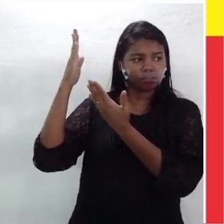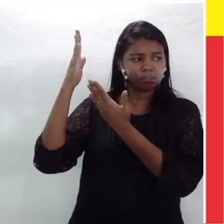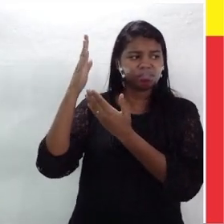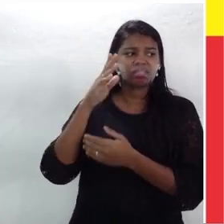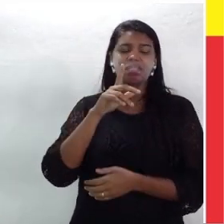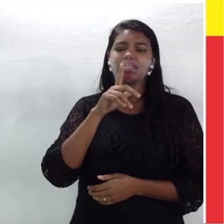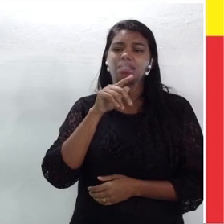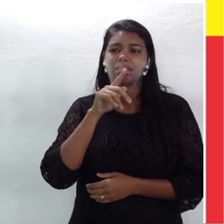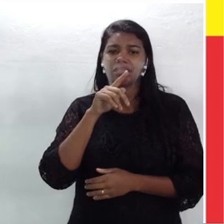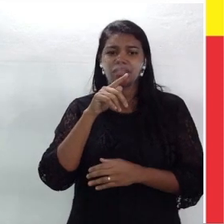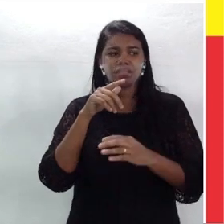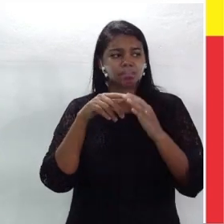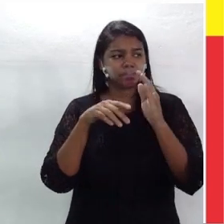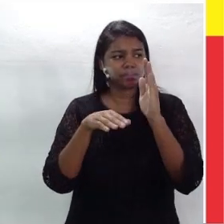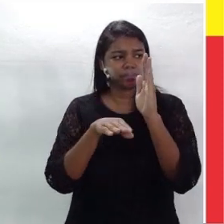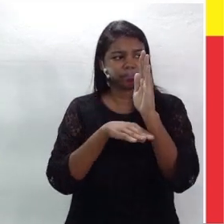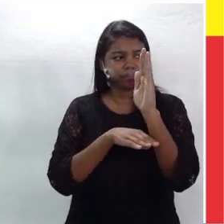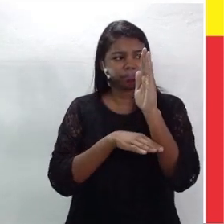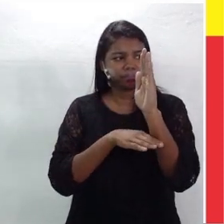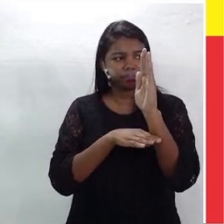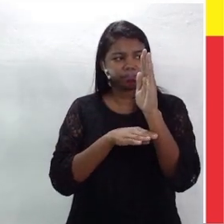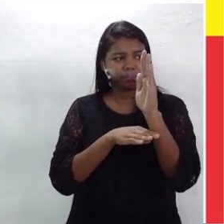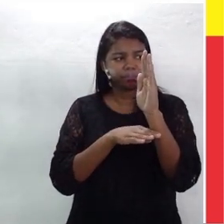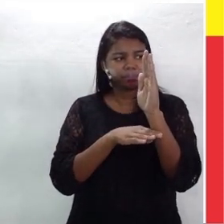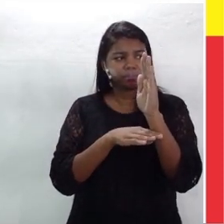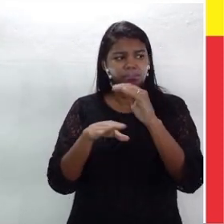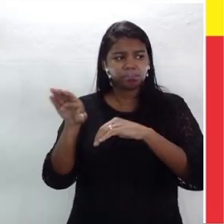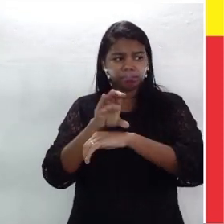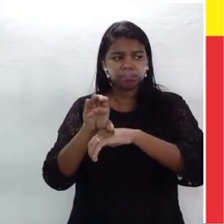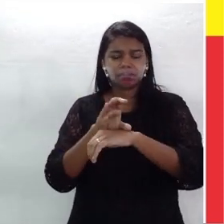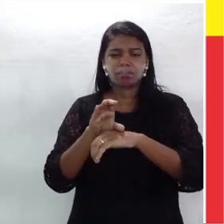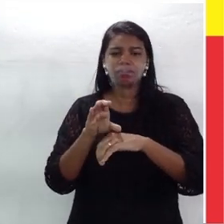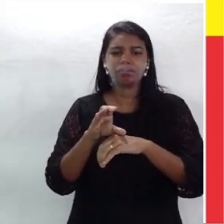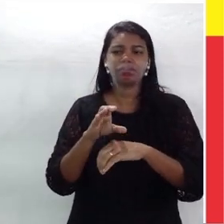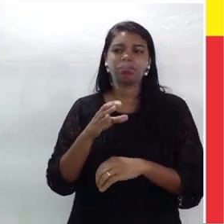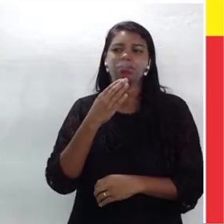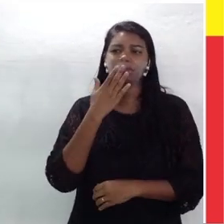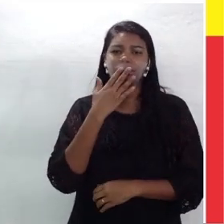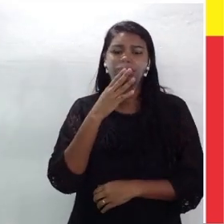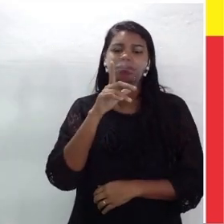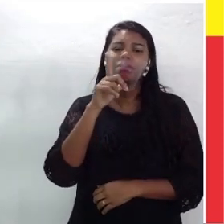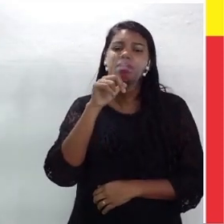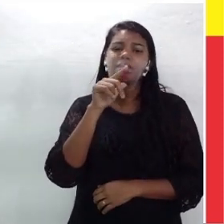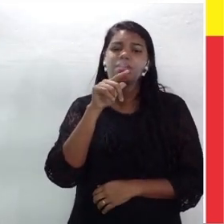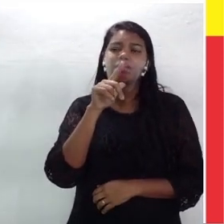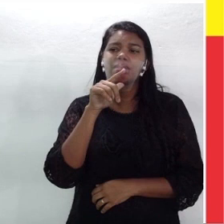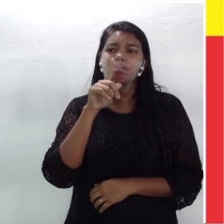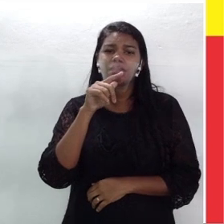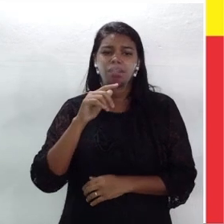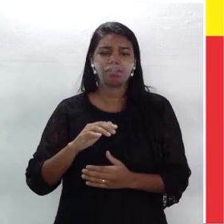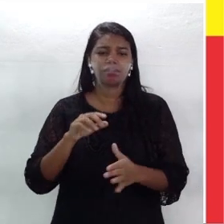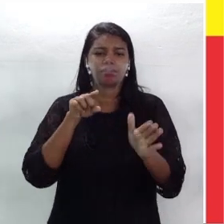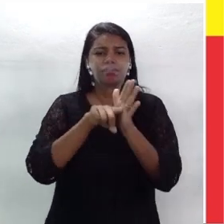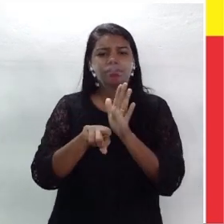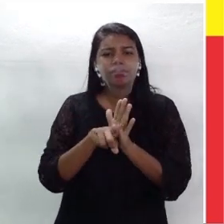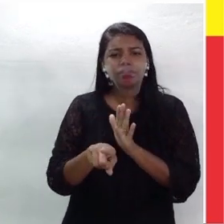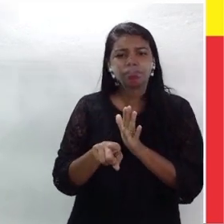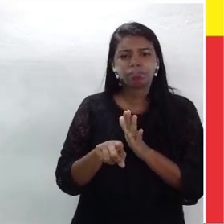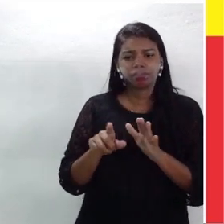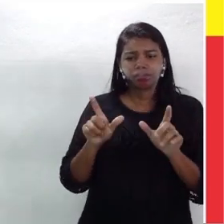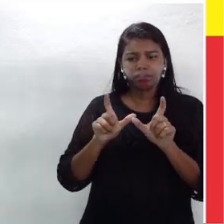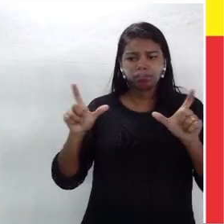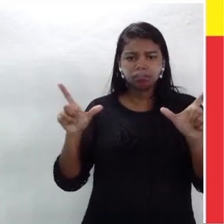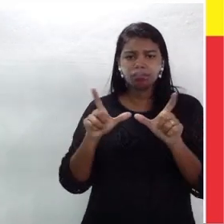aquela parte em cinza, ali colorida, com água. Aí a pergunta: o volume de